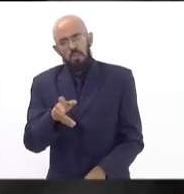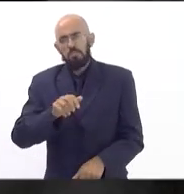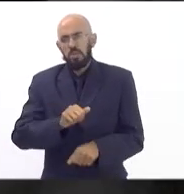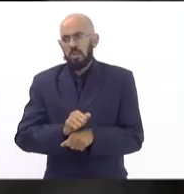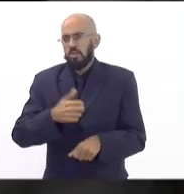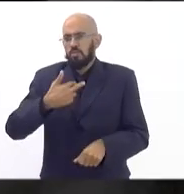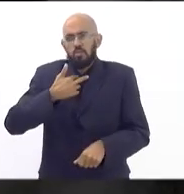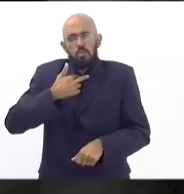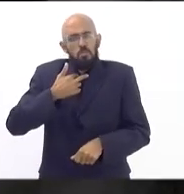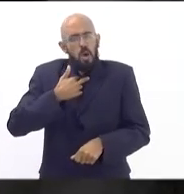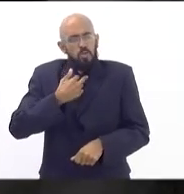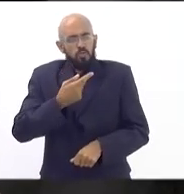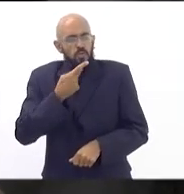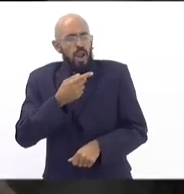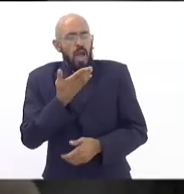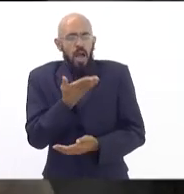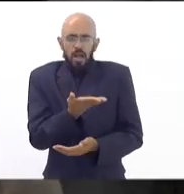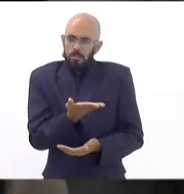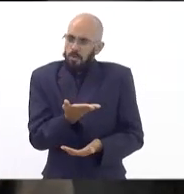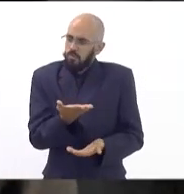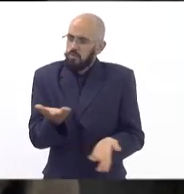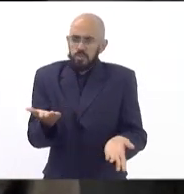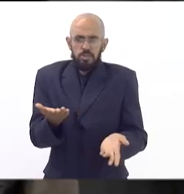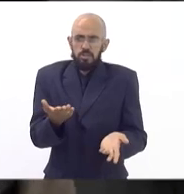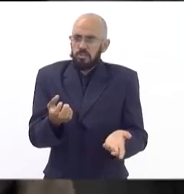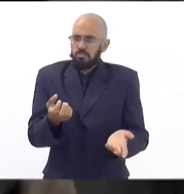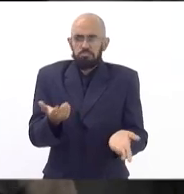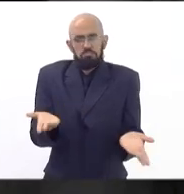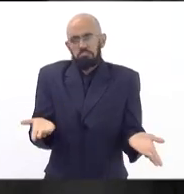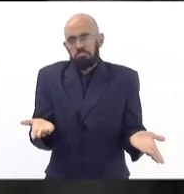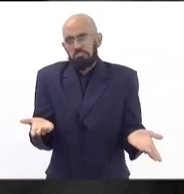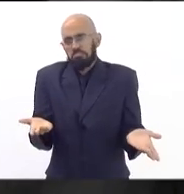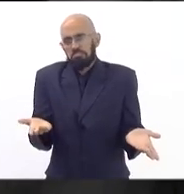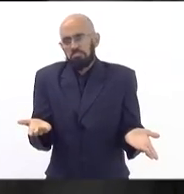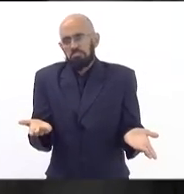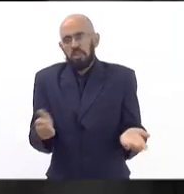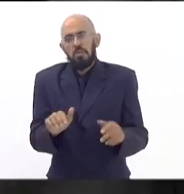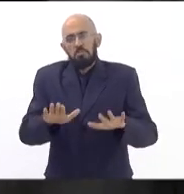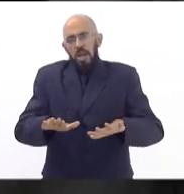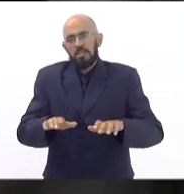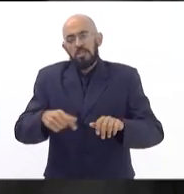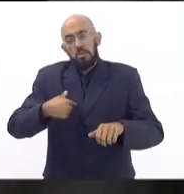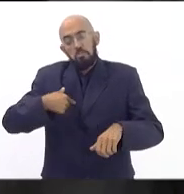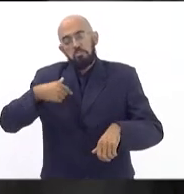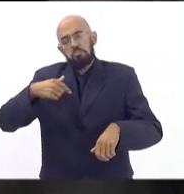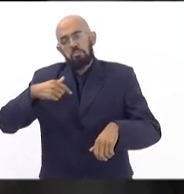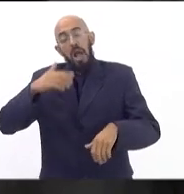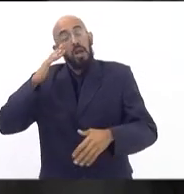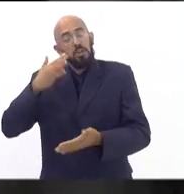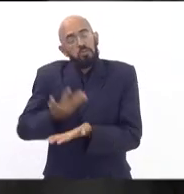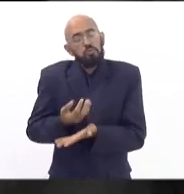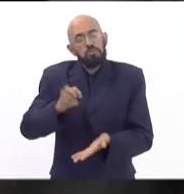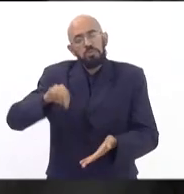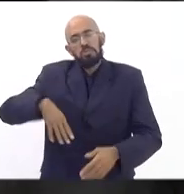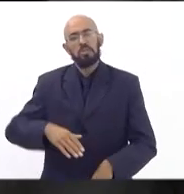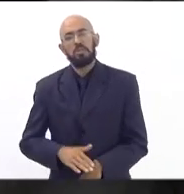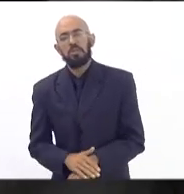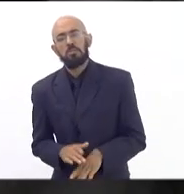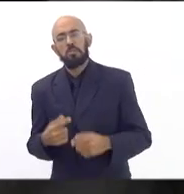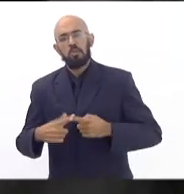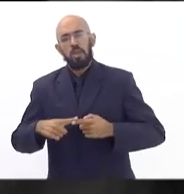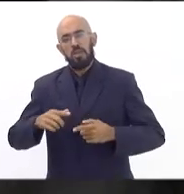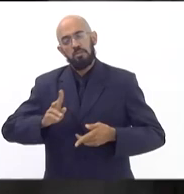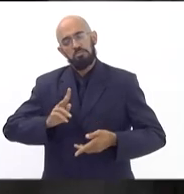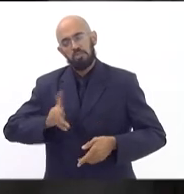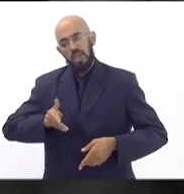não posso lhe afirmar que ele mas é Posso deduzir hoje e sempre é